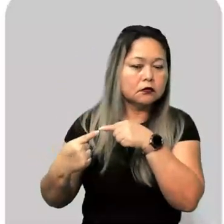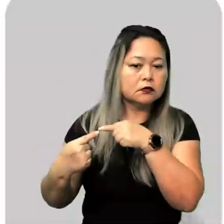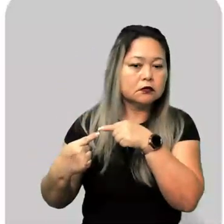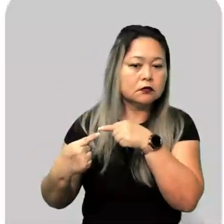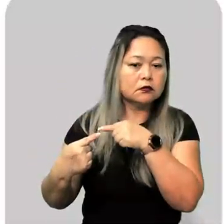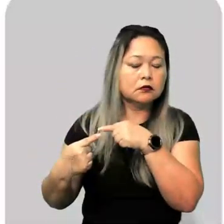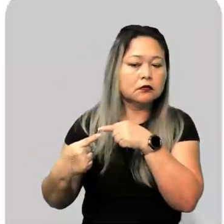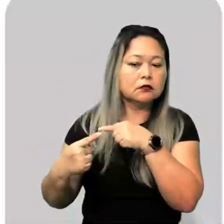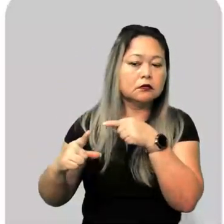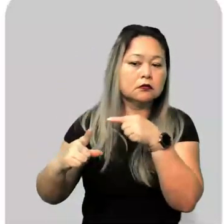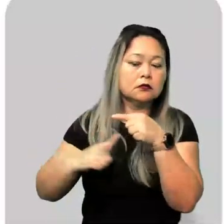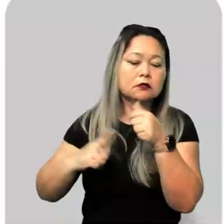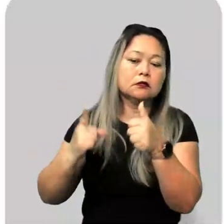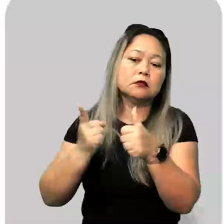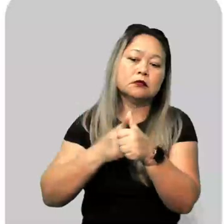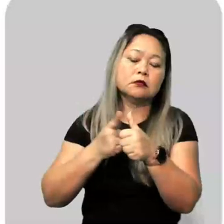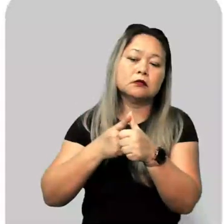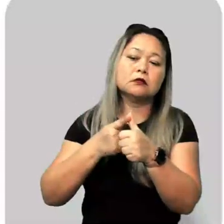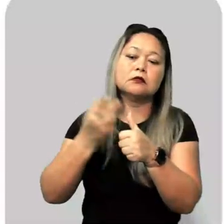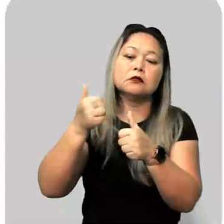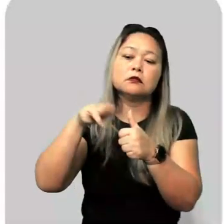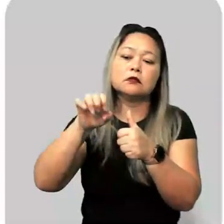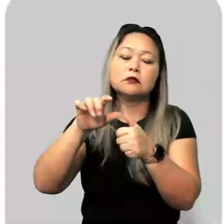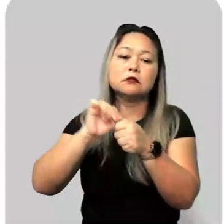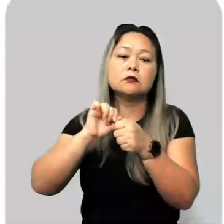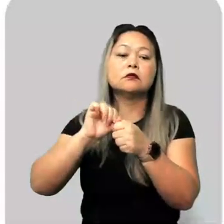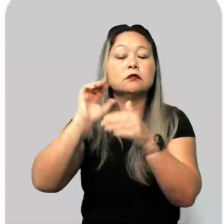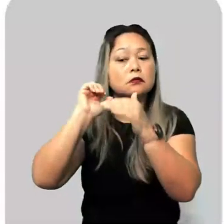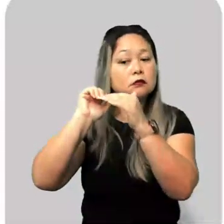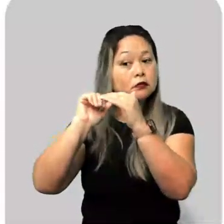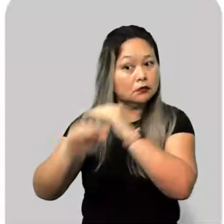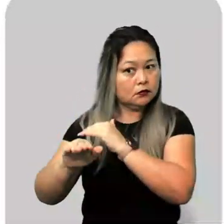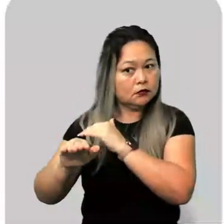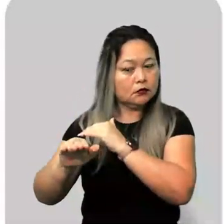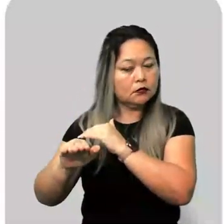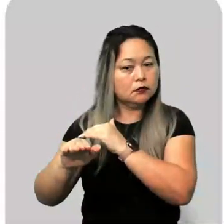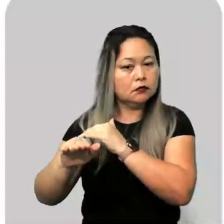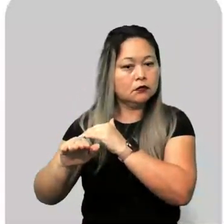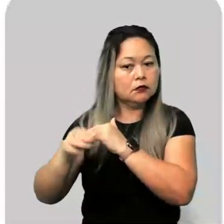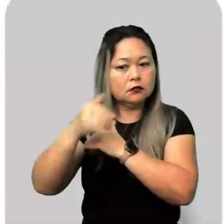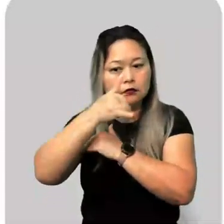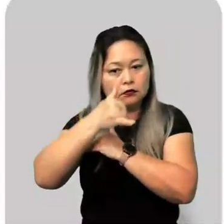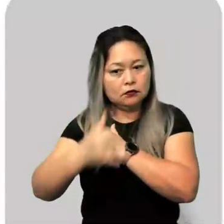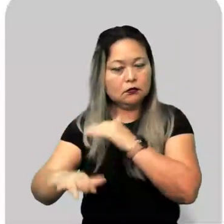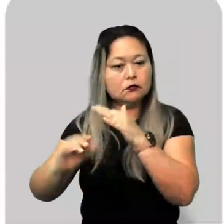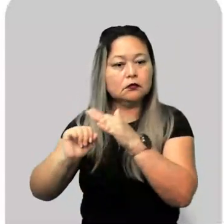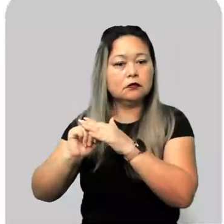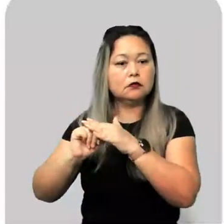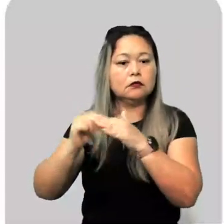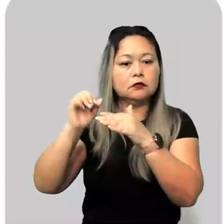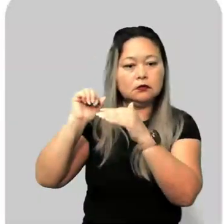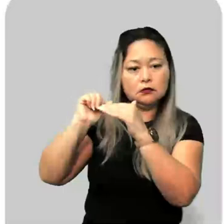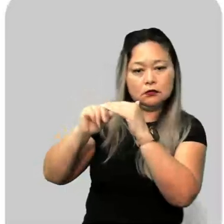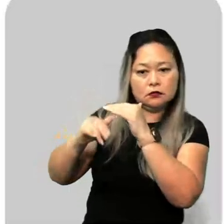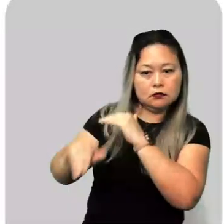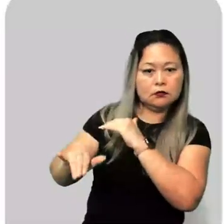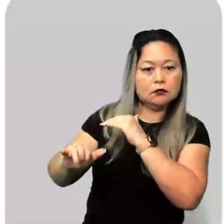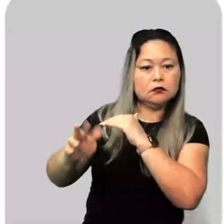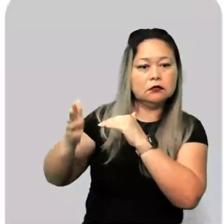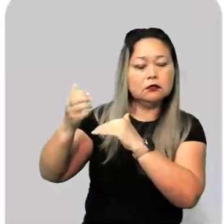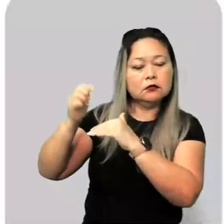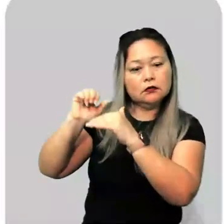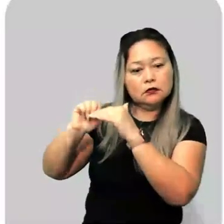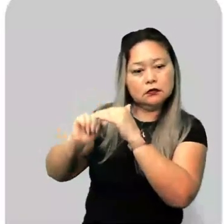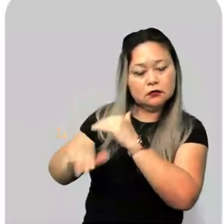Você tem, o primeiro é o glicogênio, então ele é uma reserva. Aqui tem reserva, aqui tem